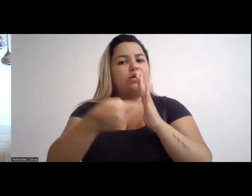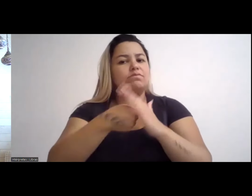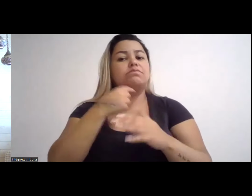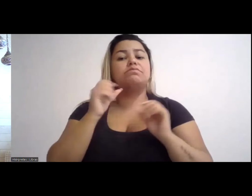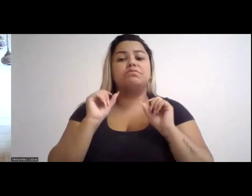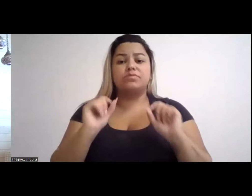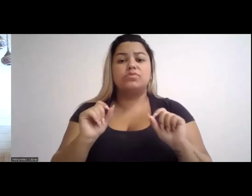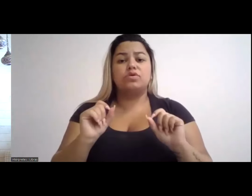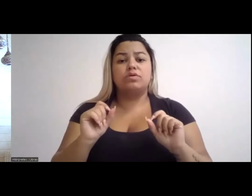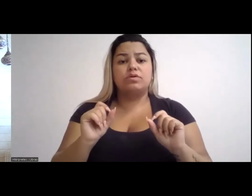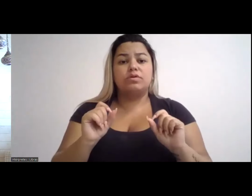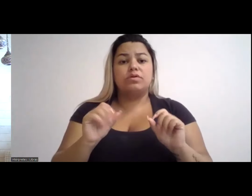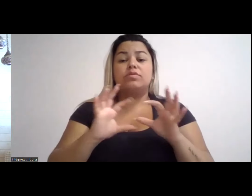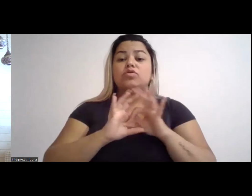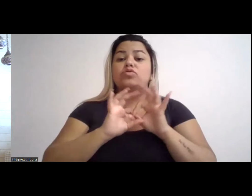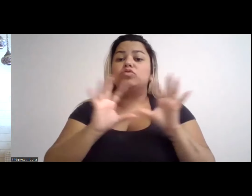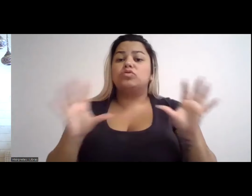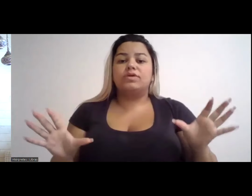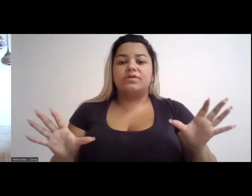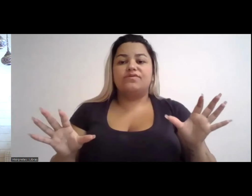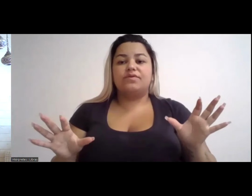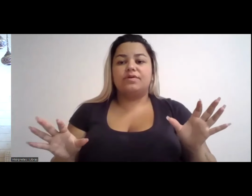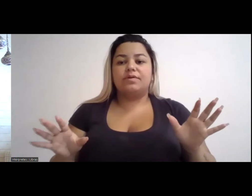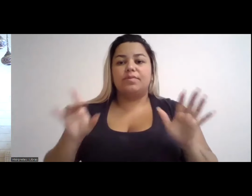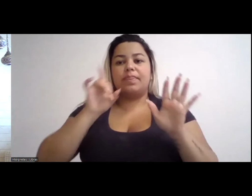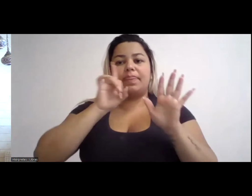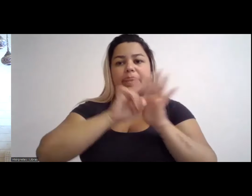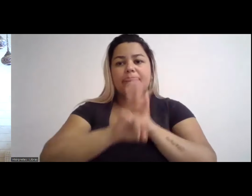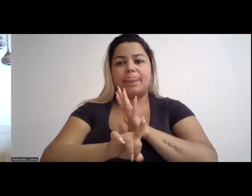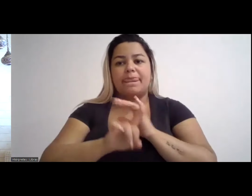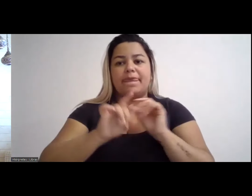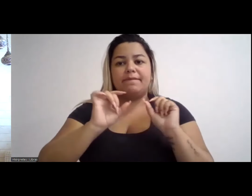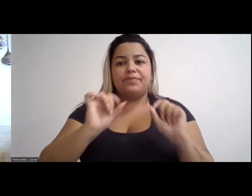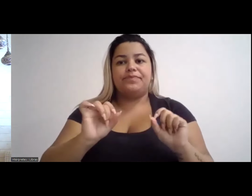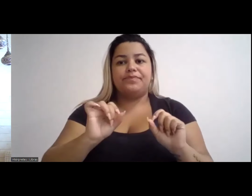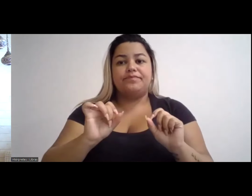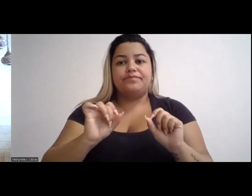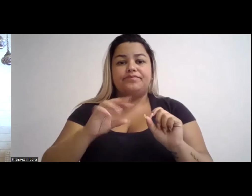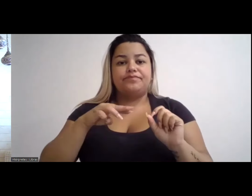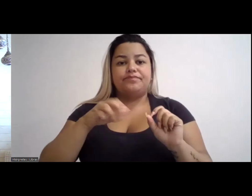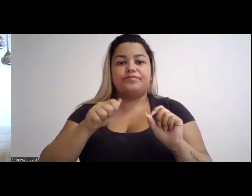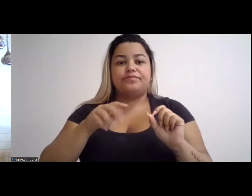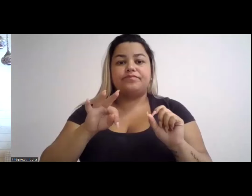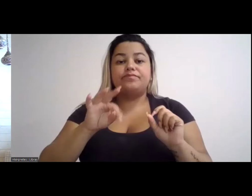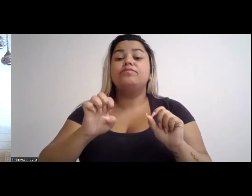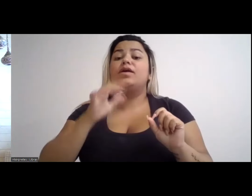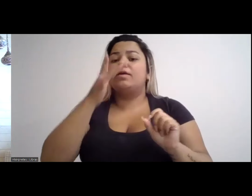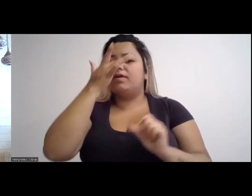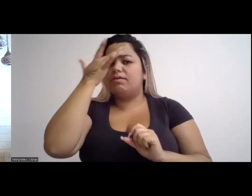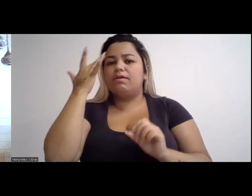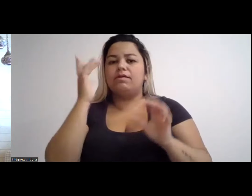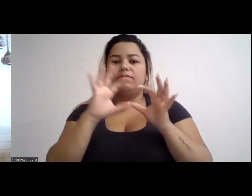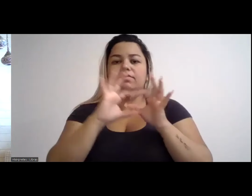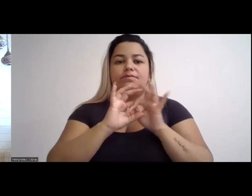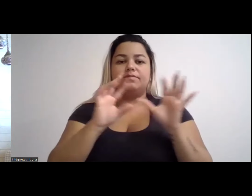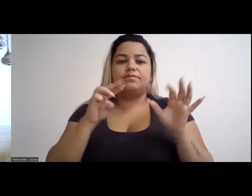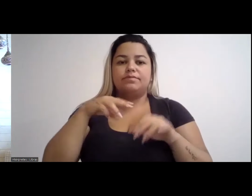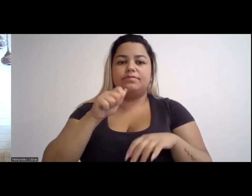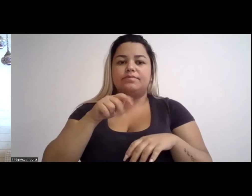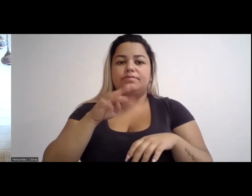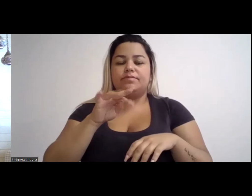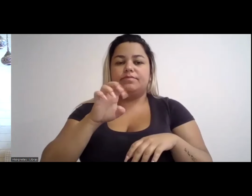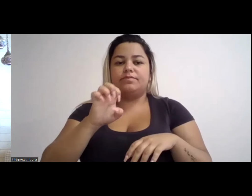como é que eu sou livre, não é? Que é aquela pergunta do grande economista Amartya Sen, quem é livre? E Amartya Sen diz,